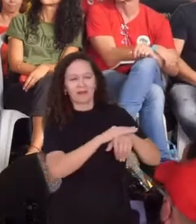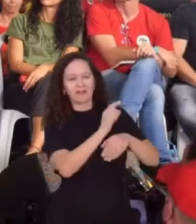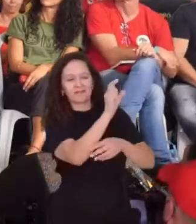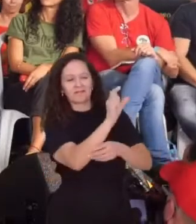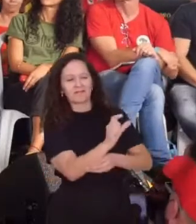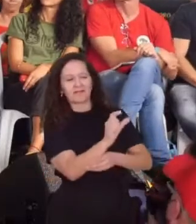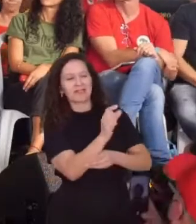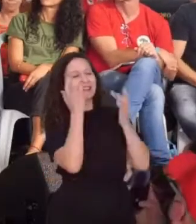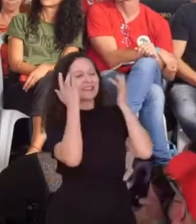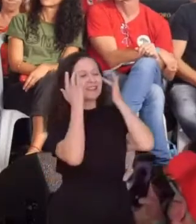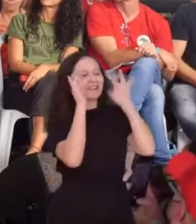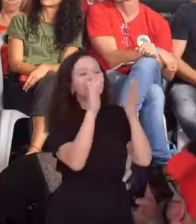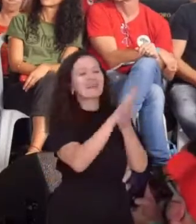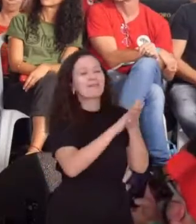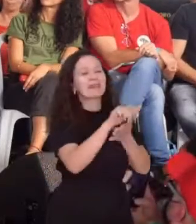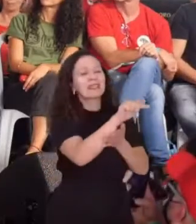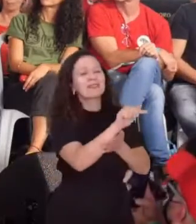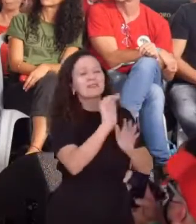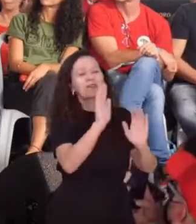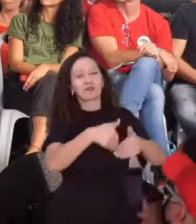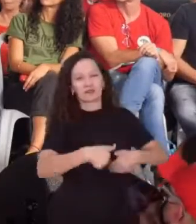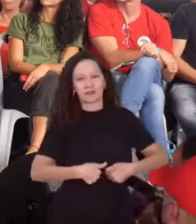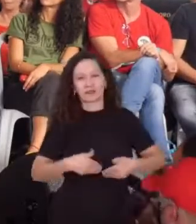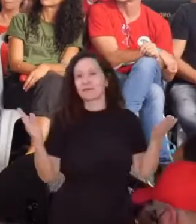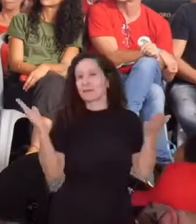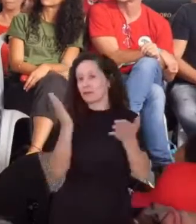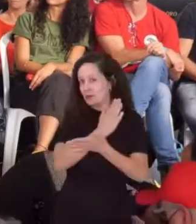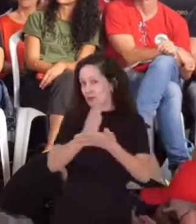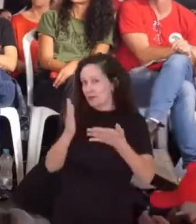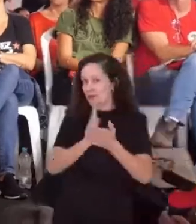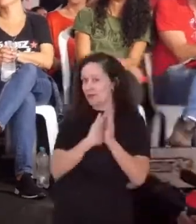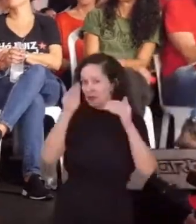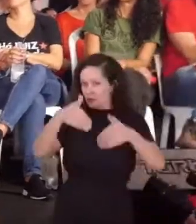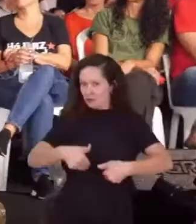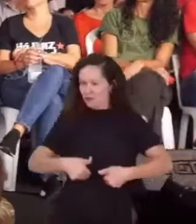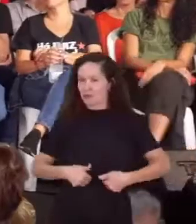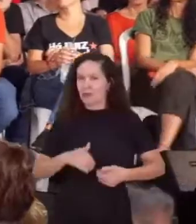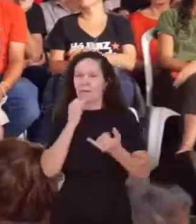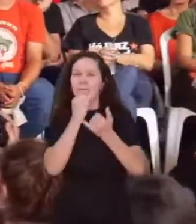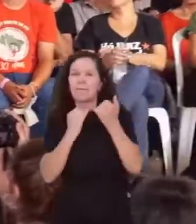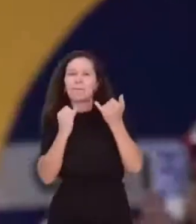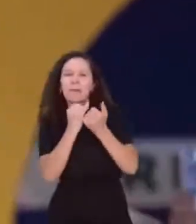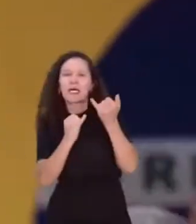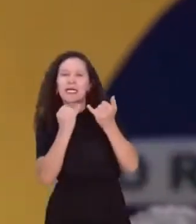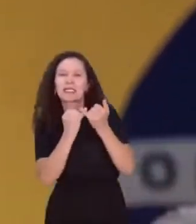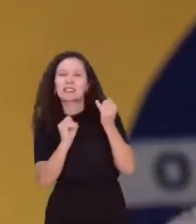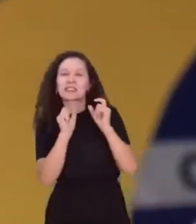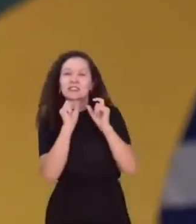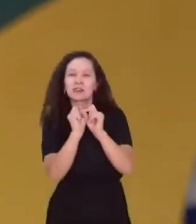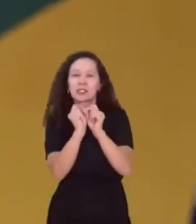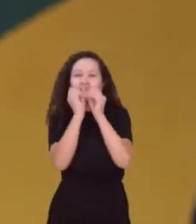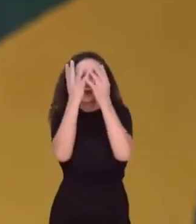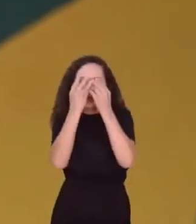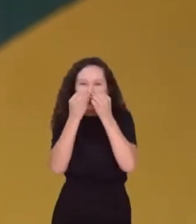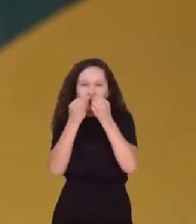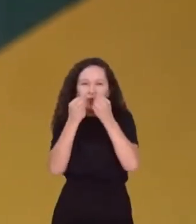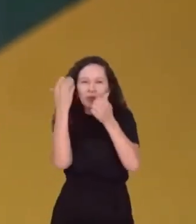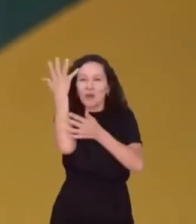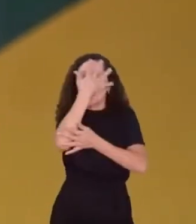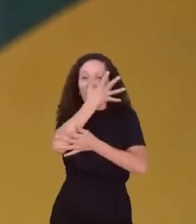com fome. Às vezes, a fome parece invisível aos olhos de quem não sente